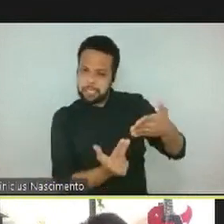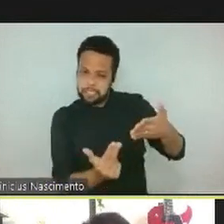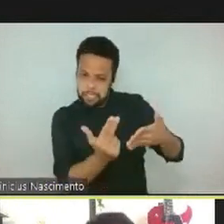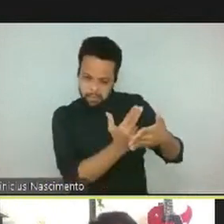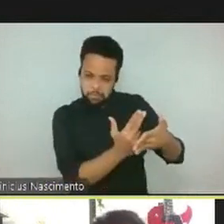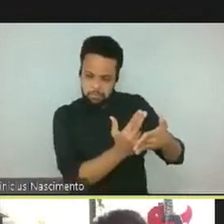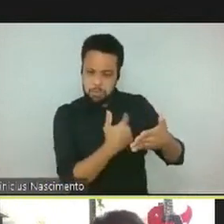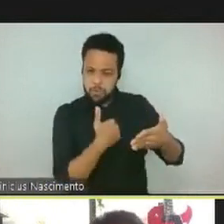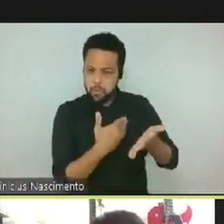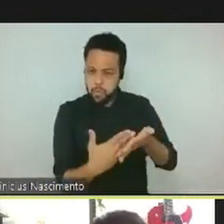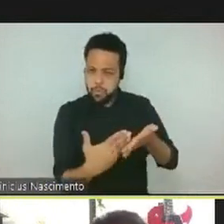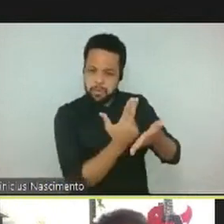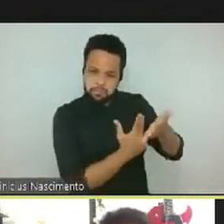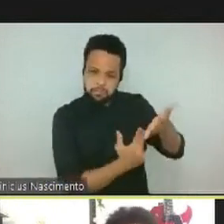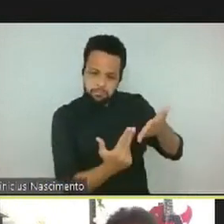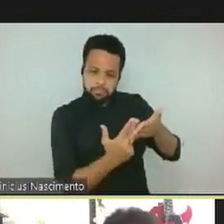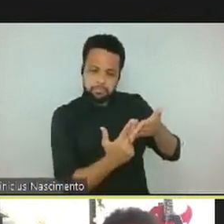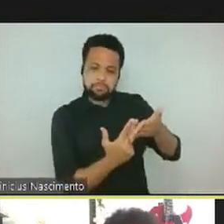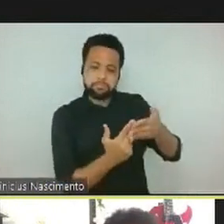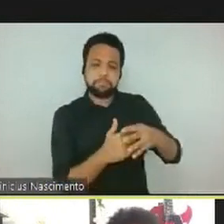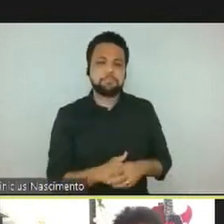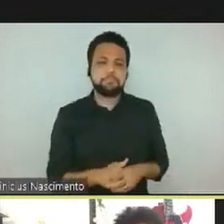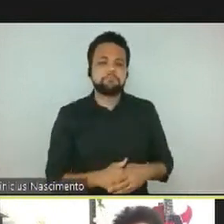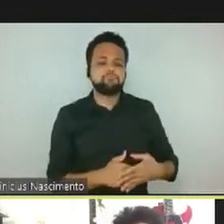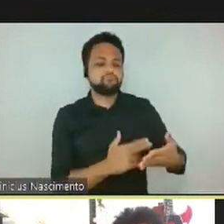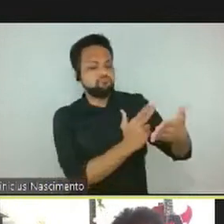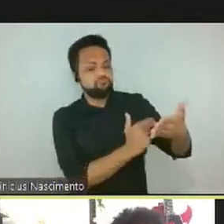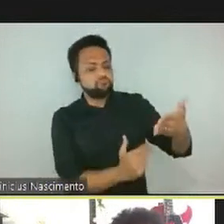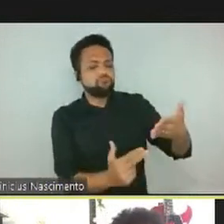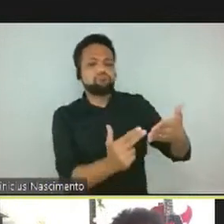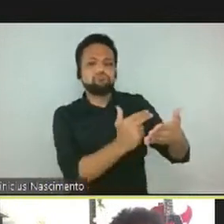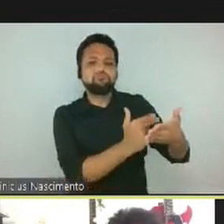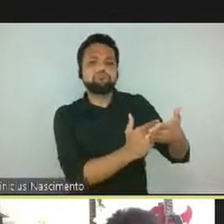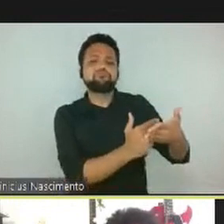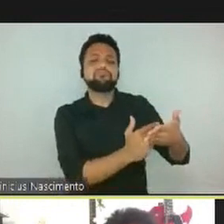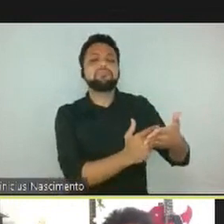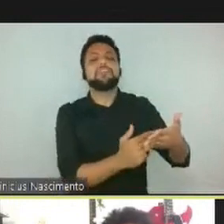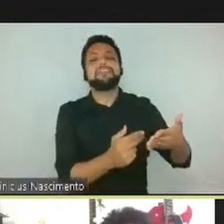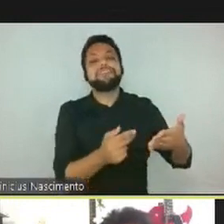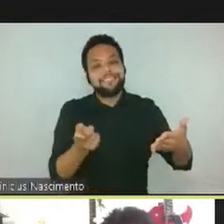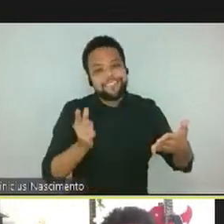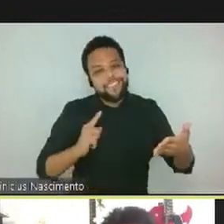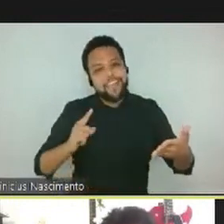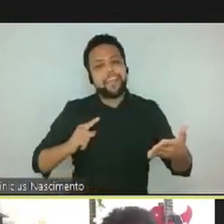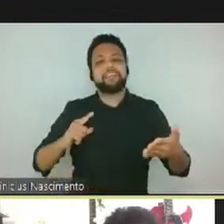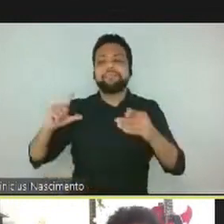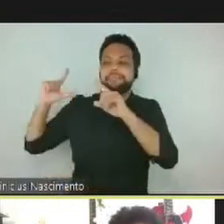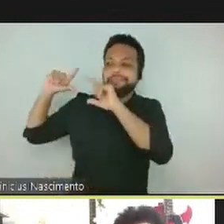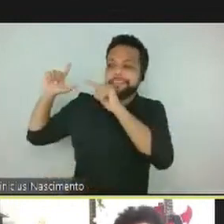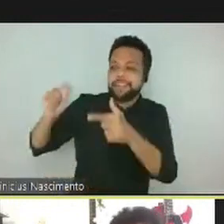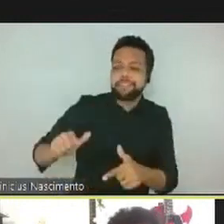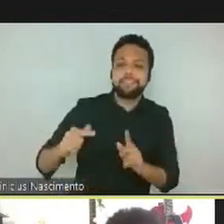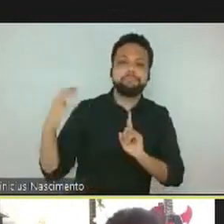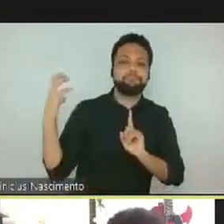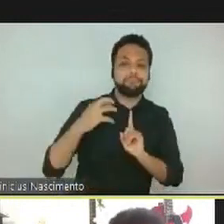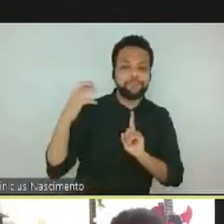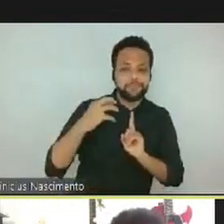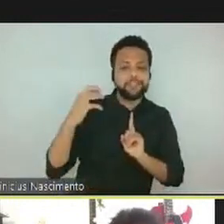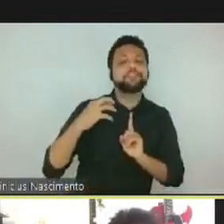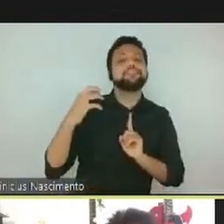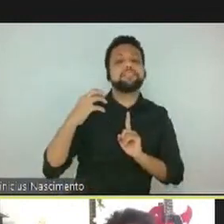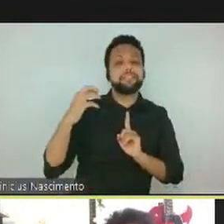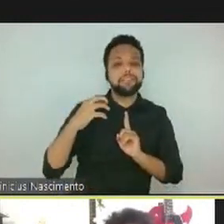existe uma tradição figurativa. É muito difícil fugir disso, né? Apesar de eu ter, já desde o século